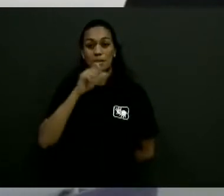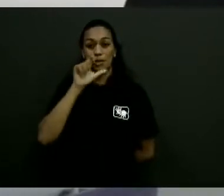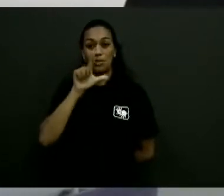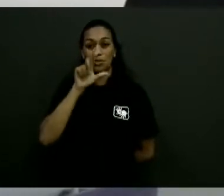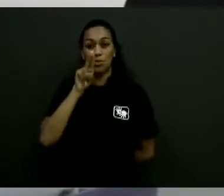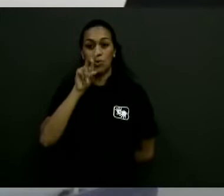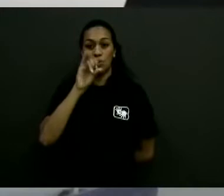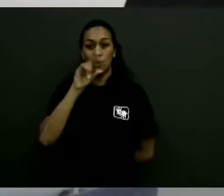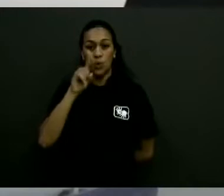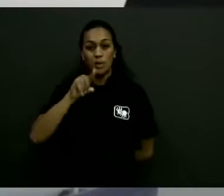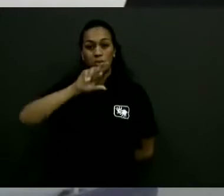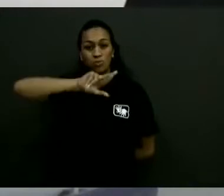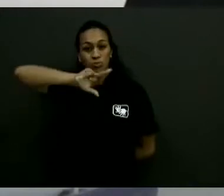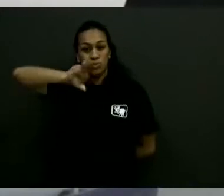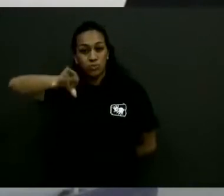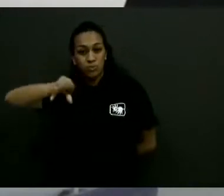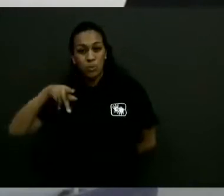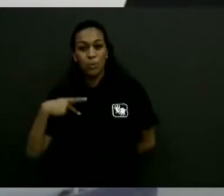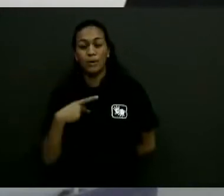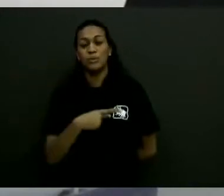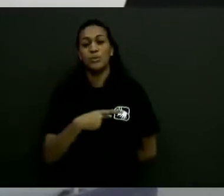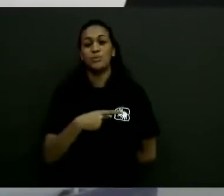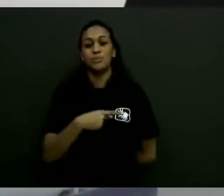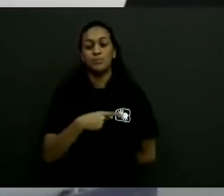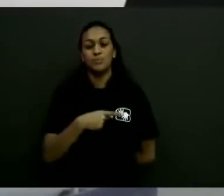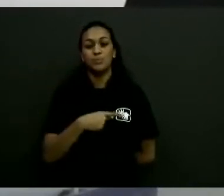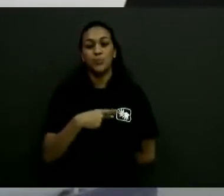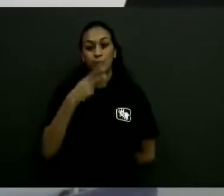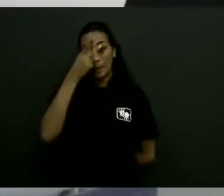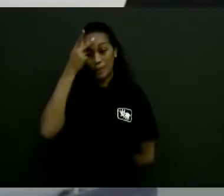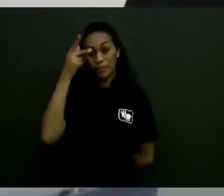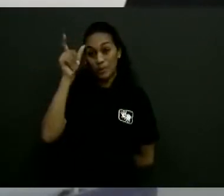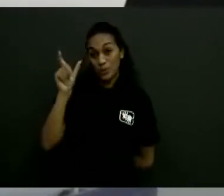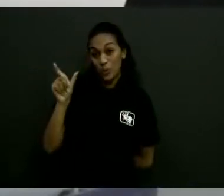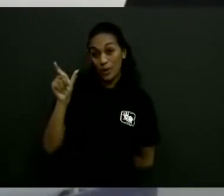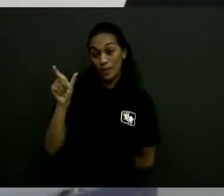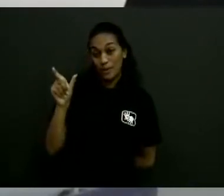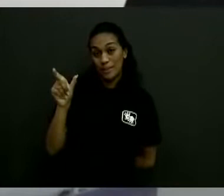Itamar e demais pastores aqui, Pastora Sônia, essa pessoa vai fazer